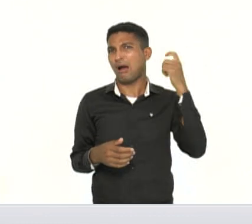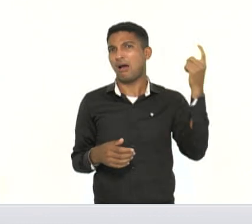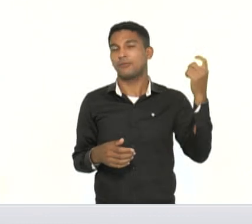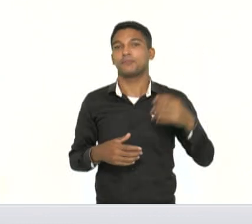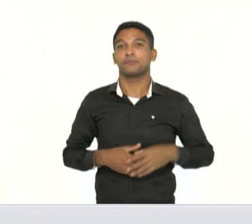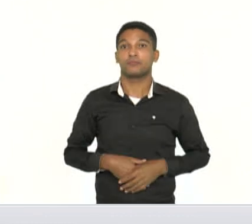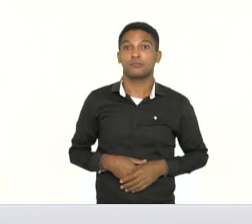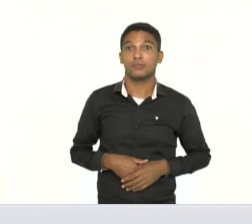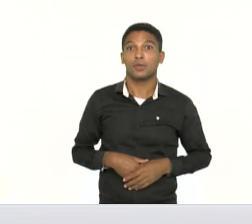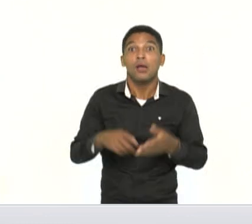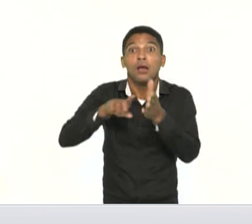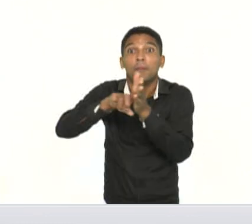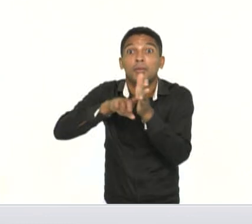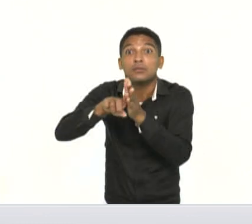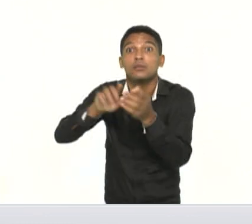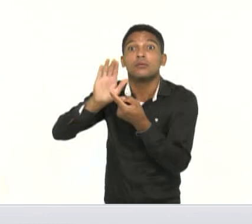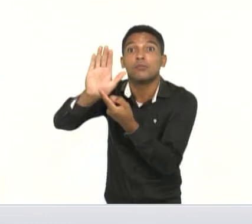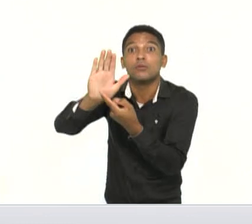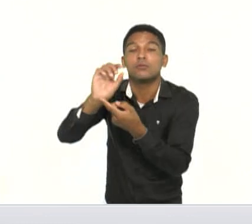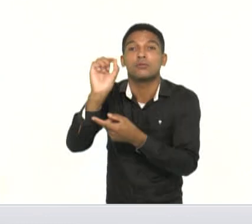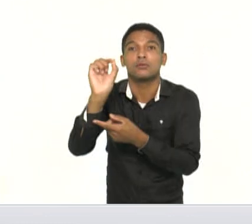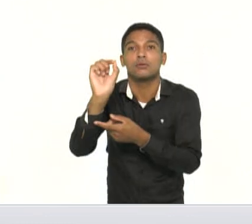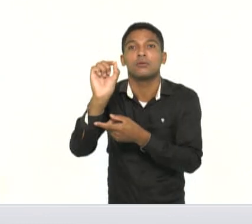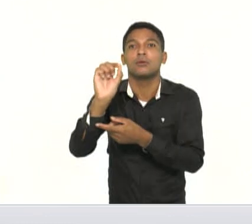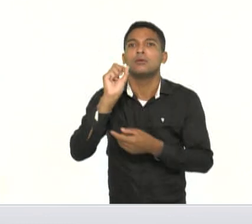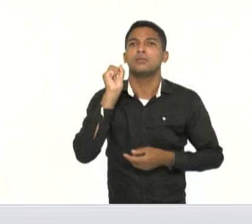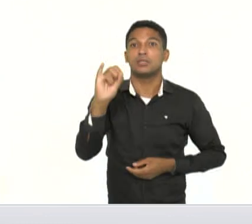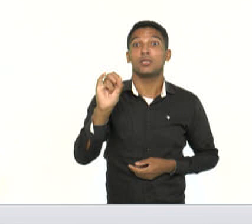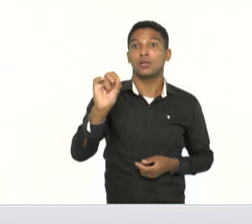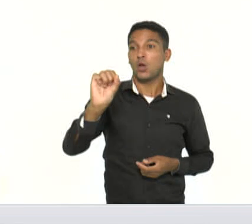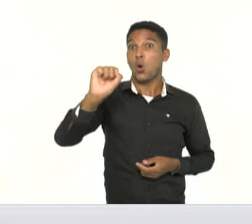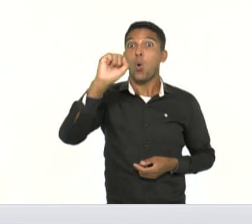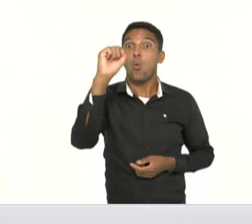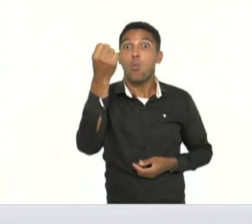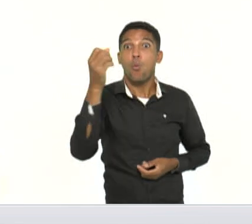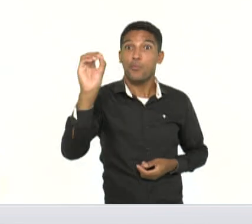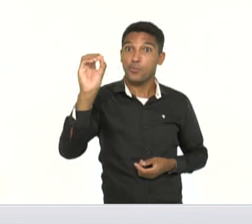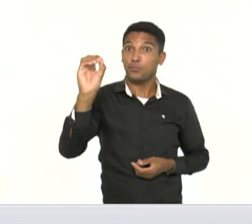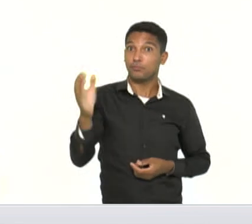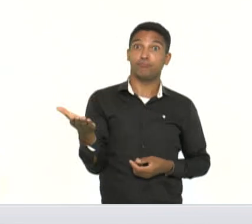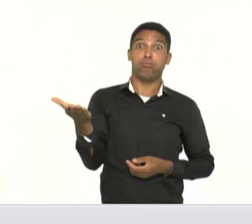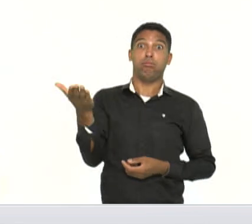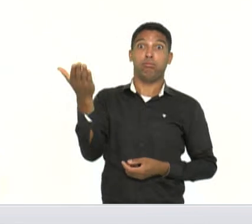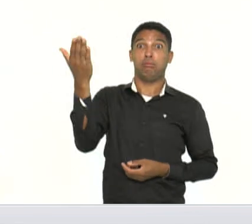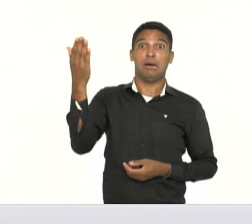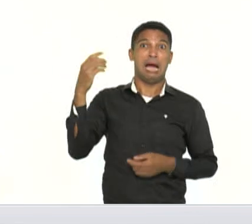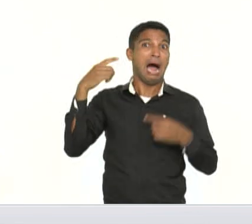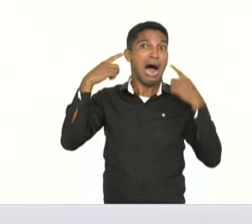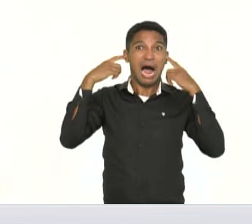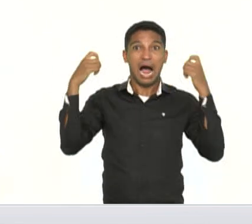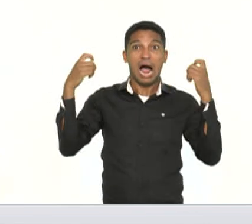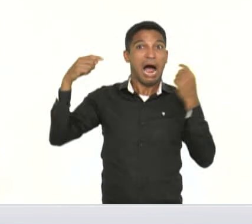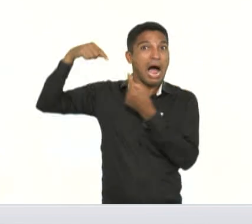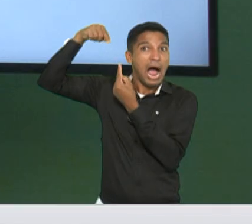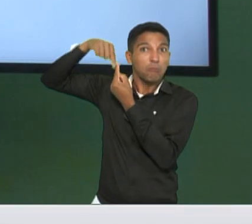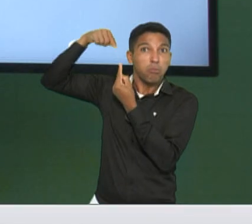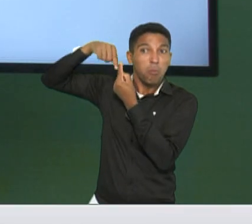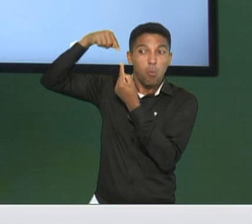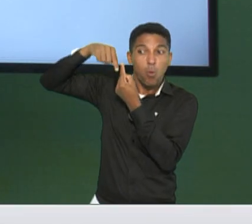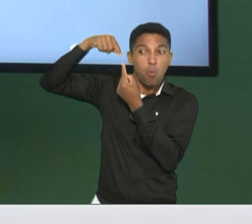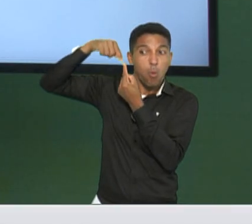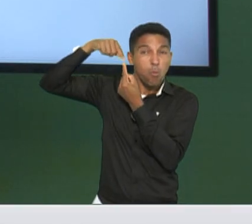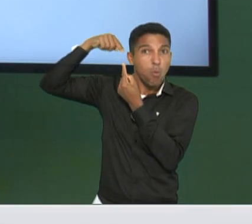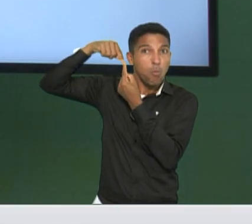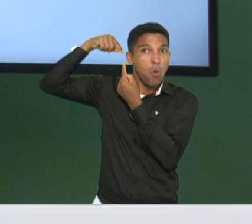80 decibéis, olha o número aqui, passa dos 80, torna-se um perigo para os nossos